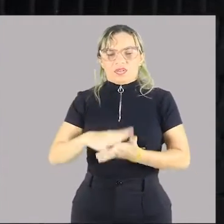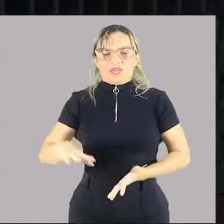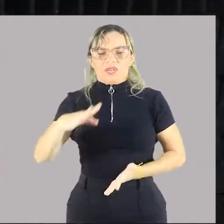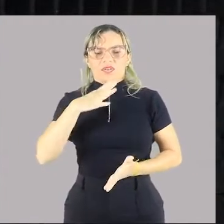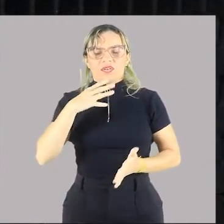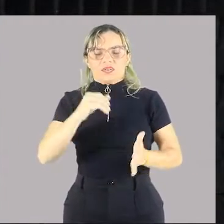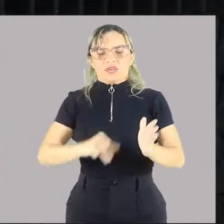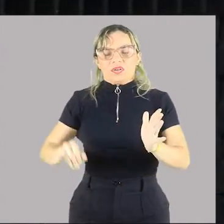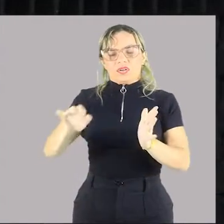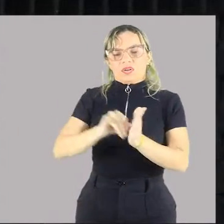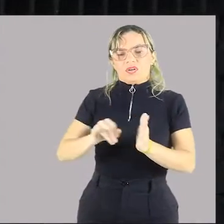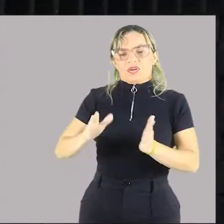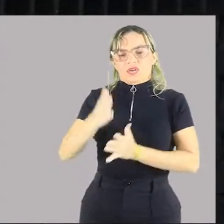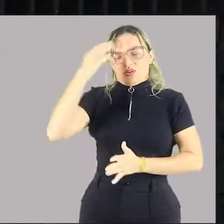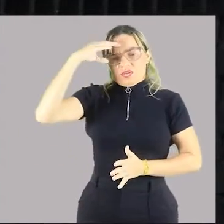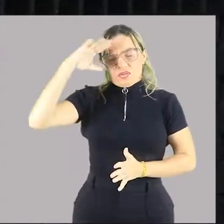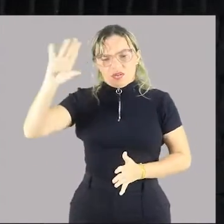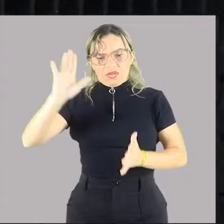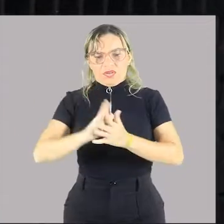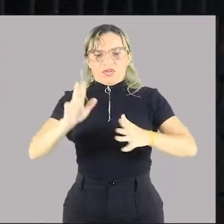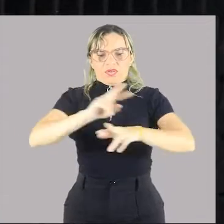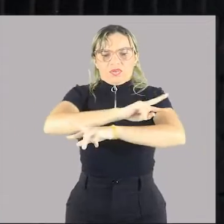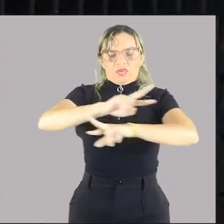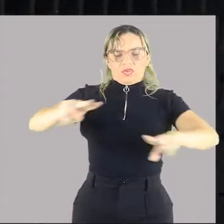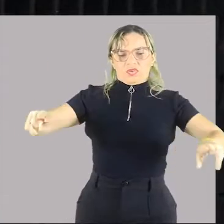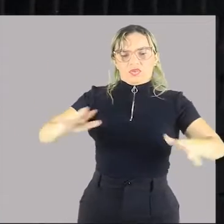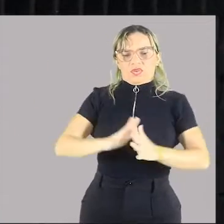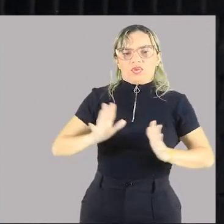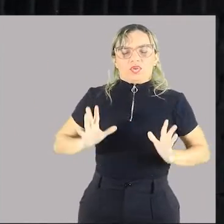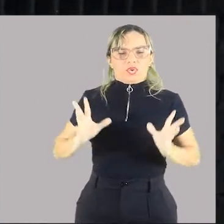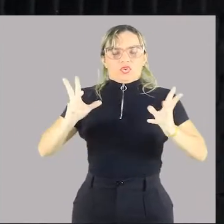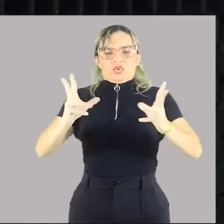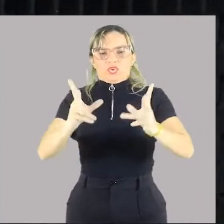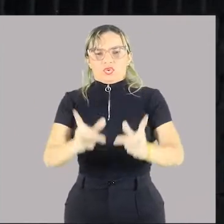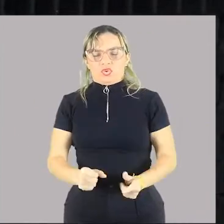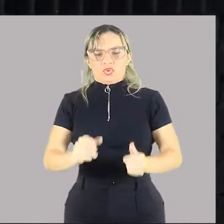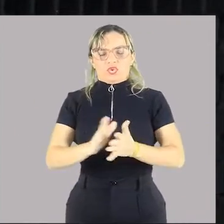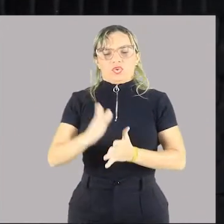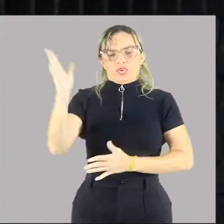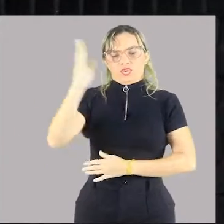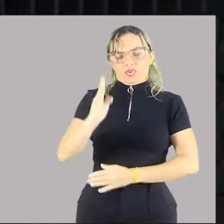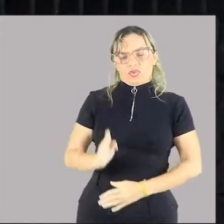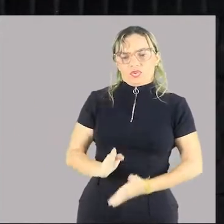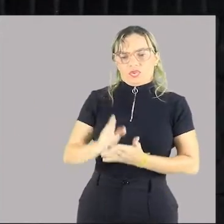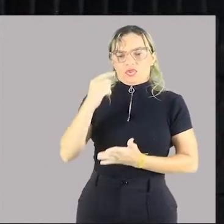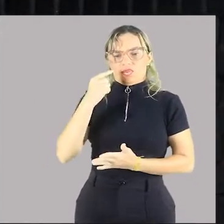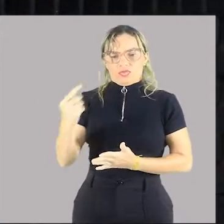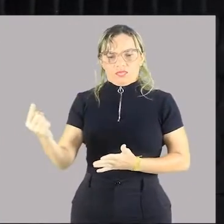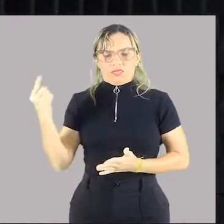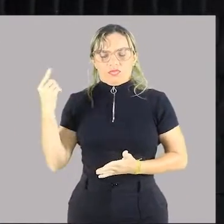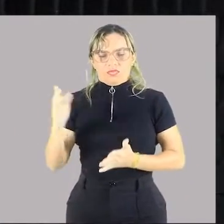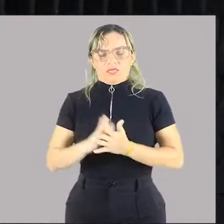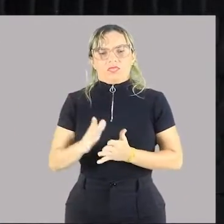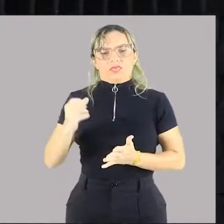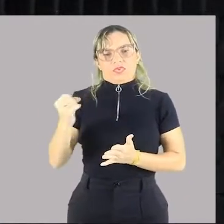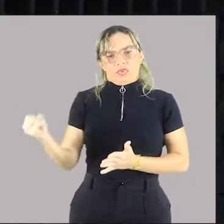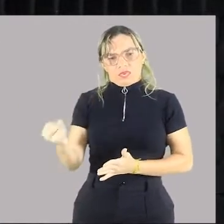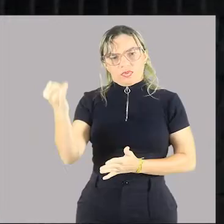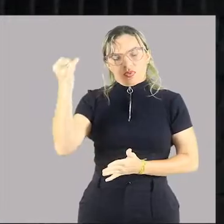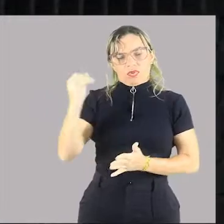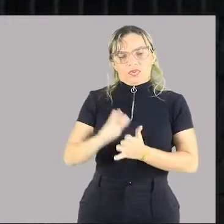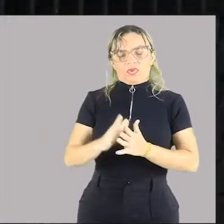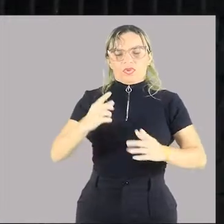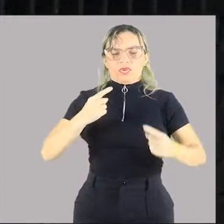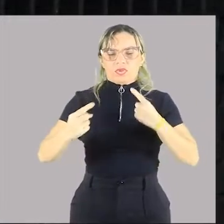da identidade cultural plural de todos nós brasileiros. Daí a importância de você discutir